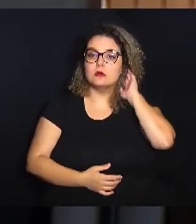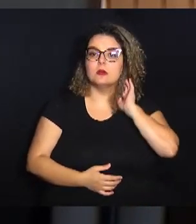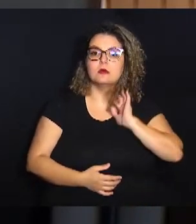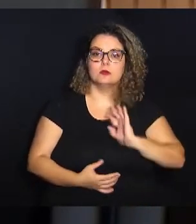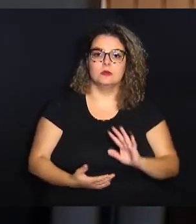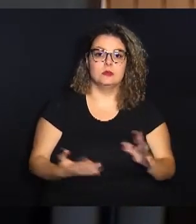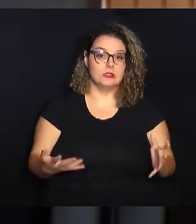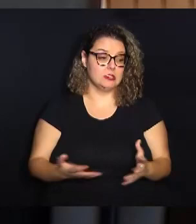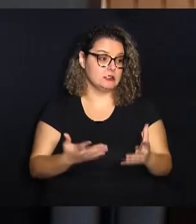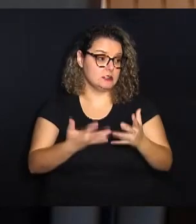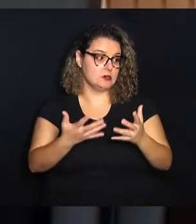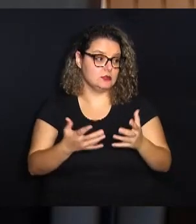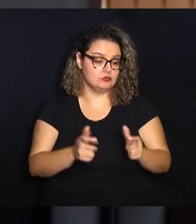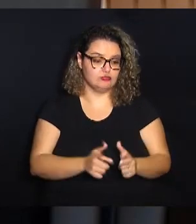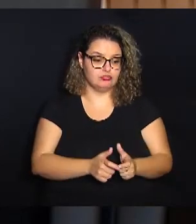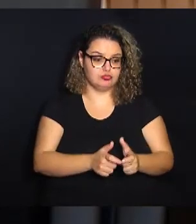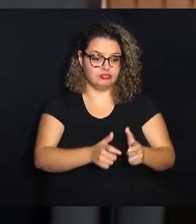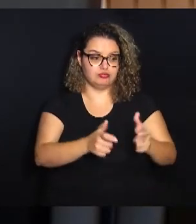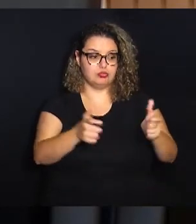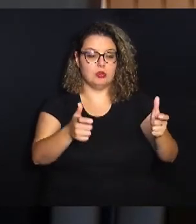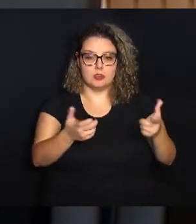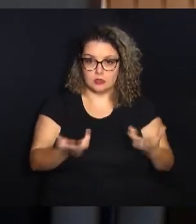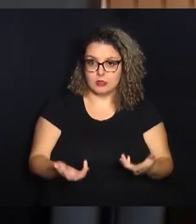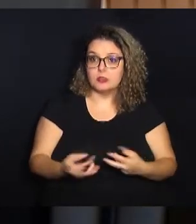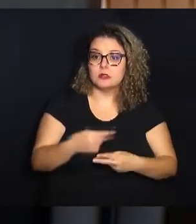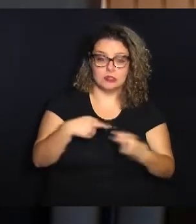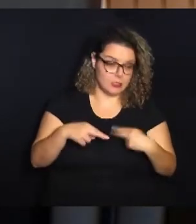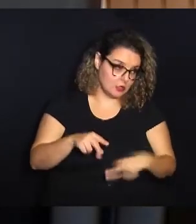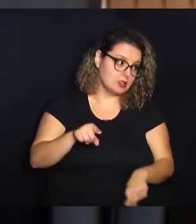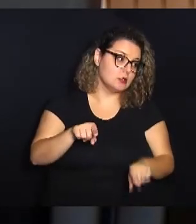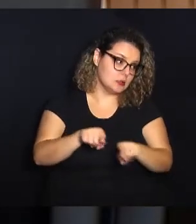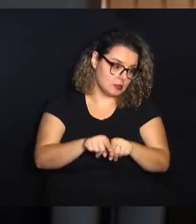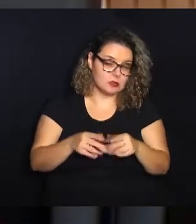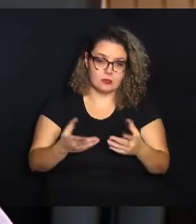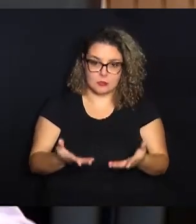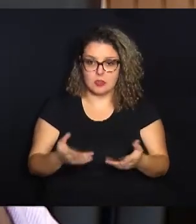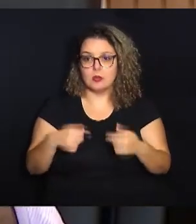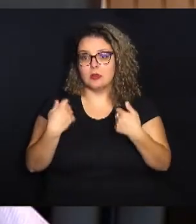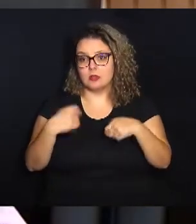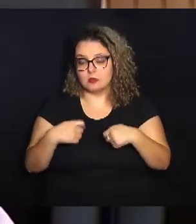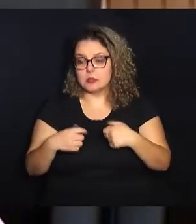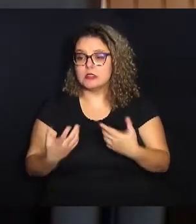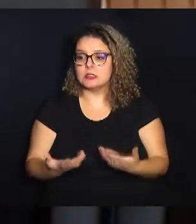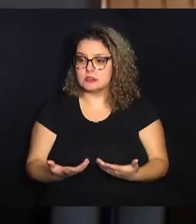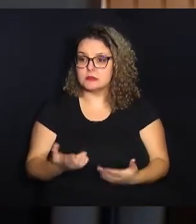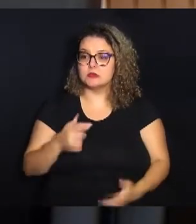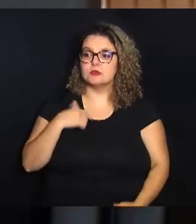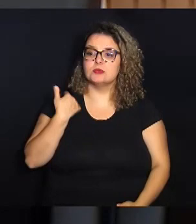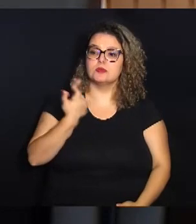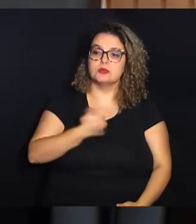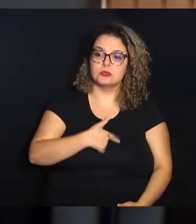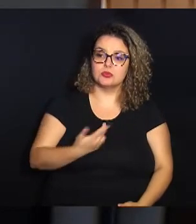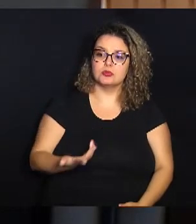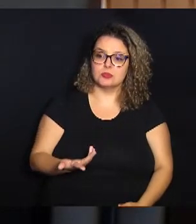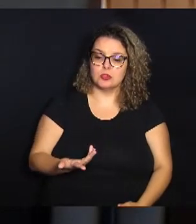das iniciativas ele tem a ver com isso também, com a necessidade de nós